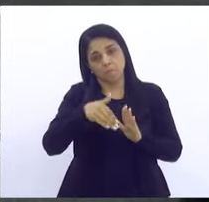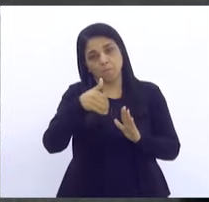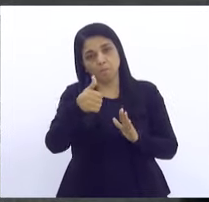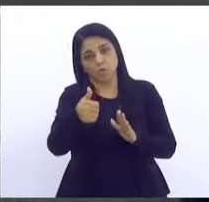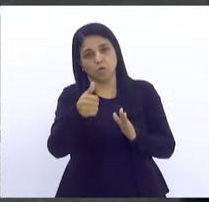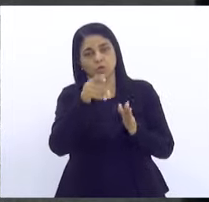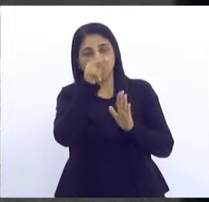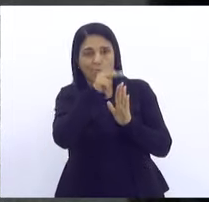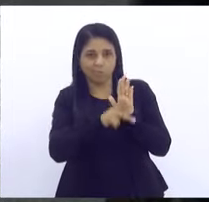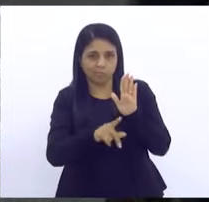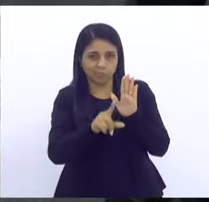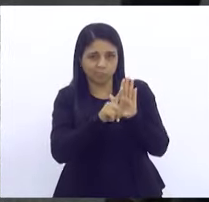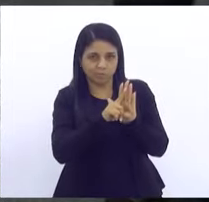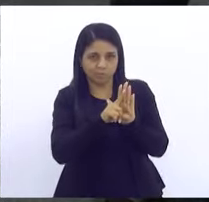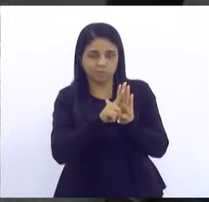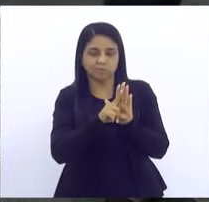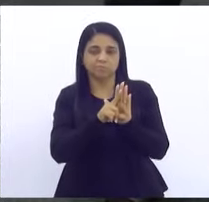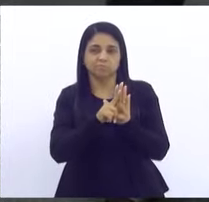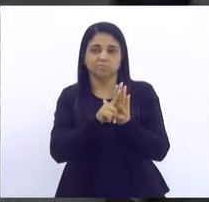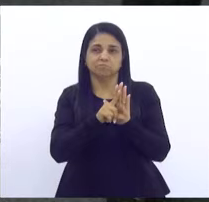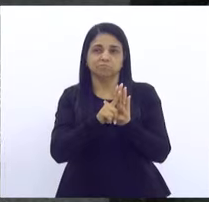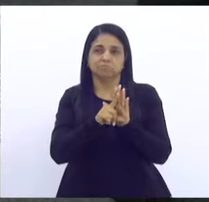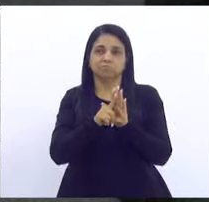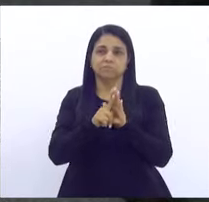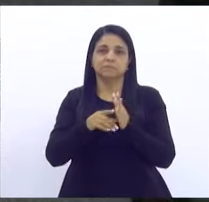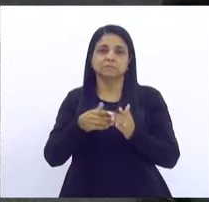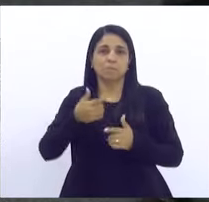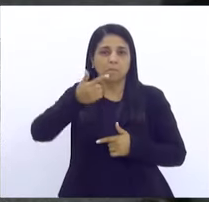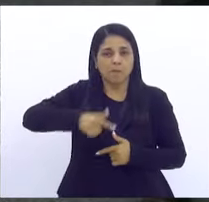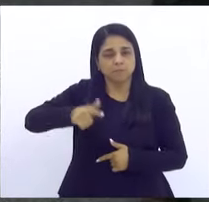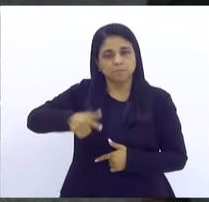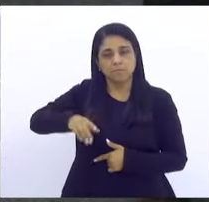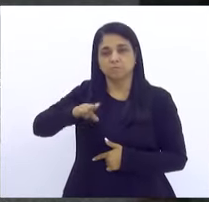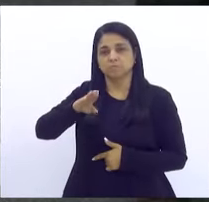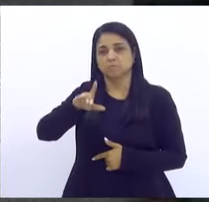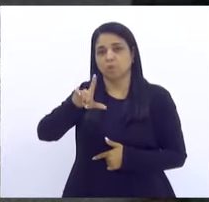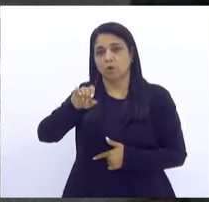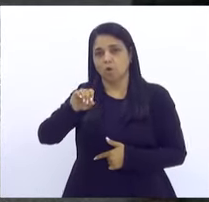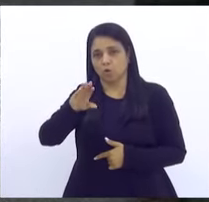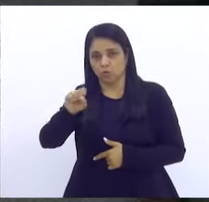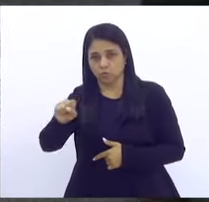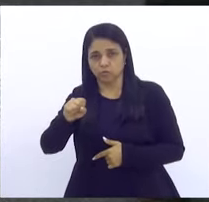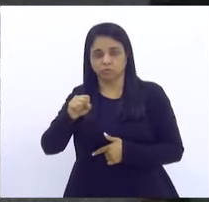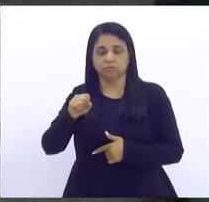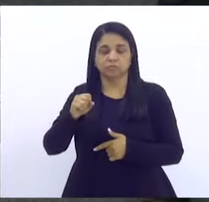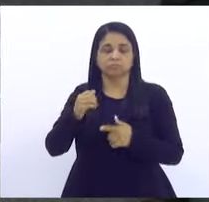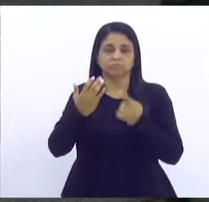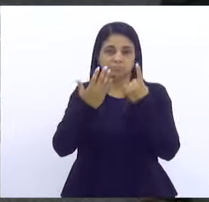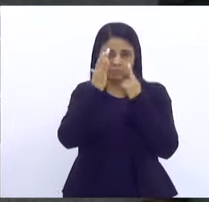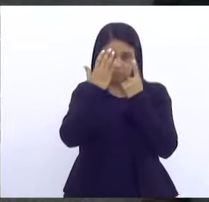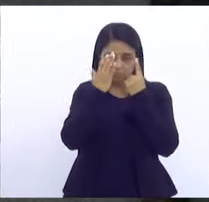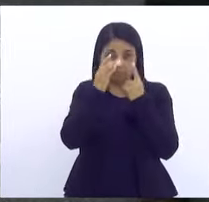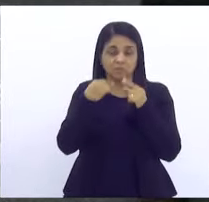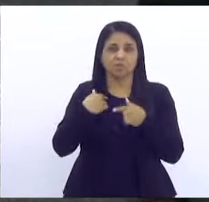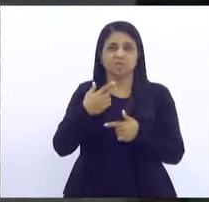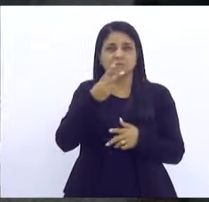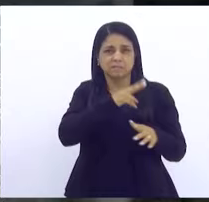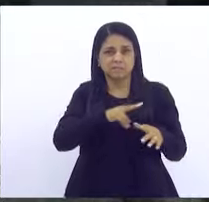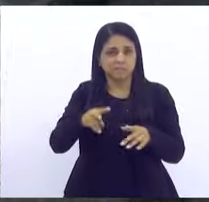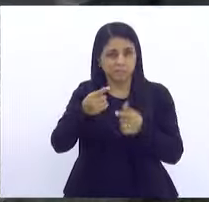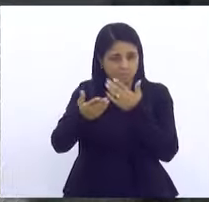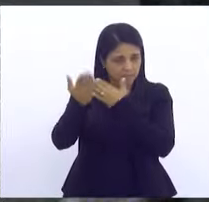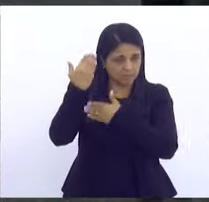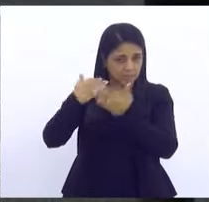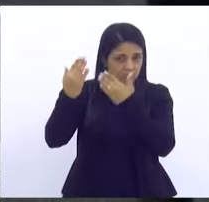melhorar o projeto para trazer mais blocos e carnavais possíveis. Semana passada mesmo, visitava nesse final